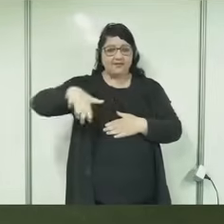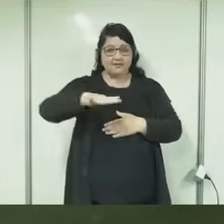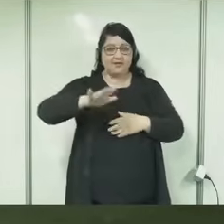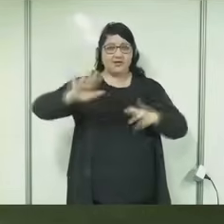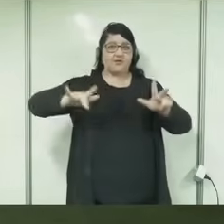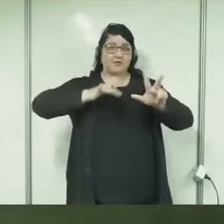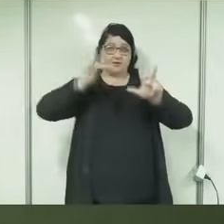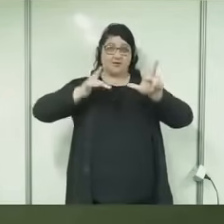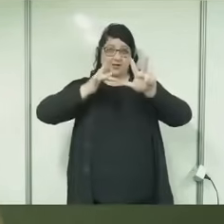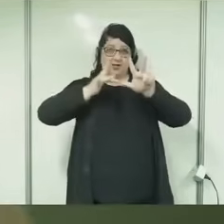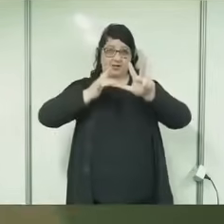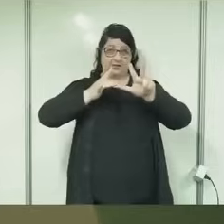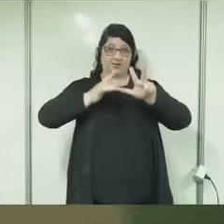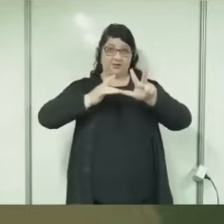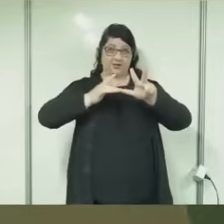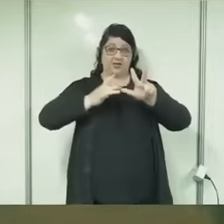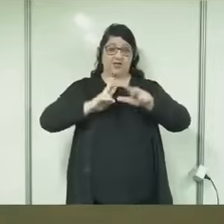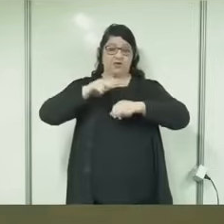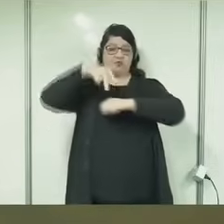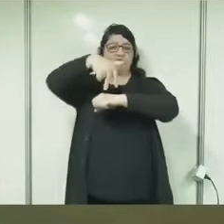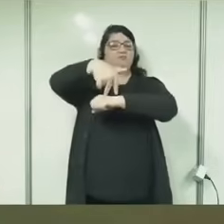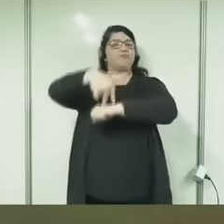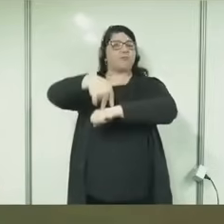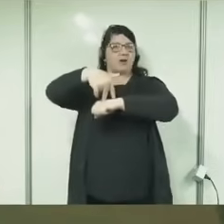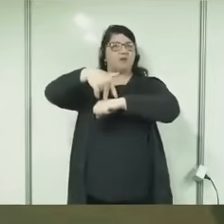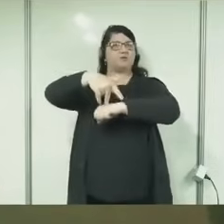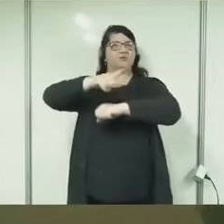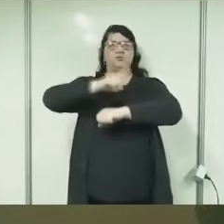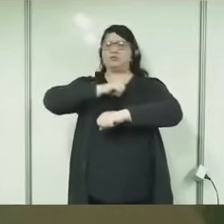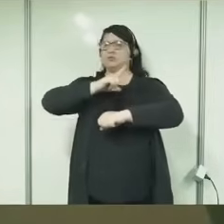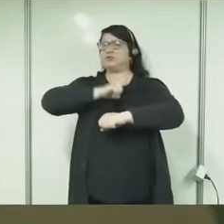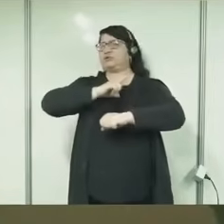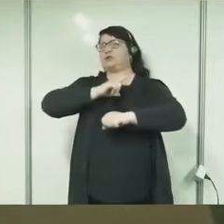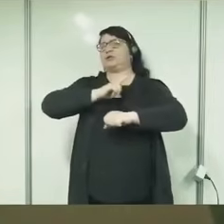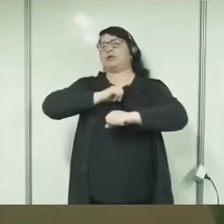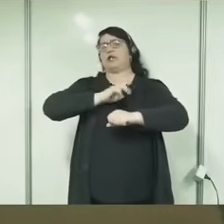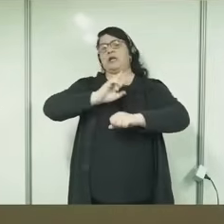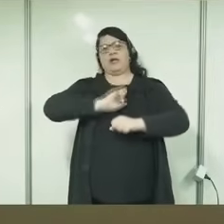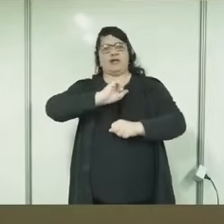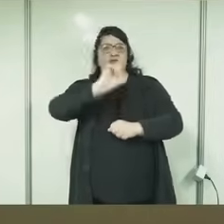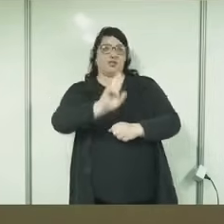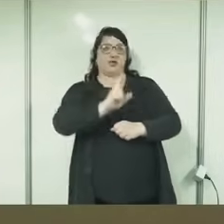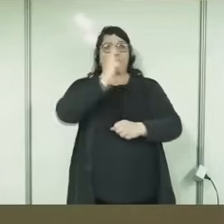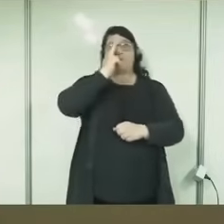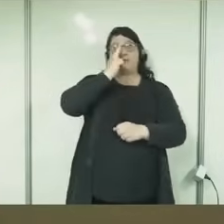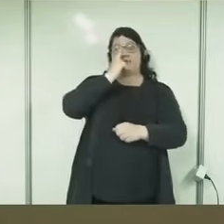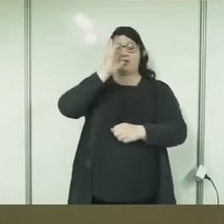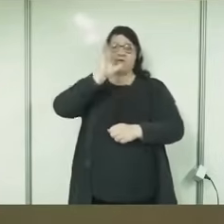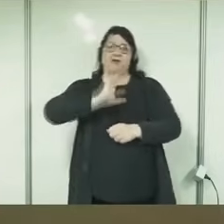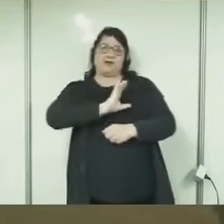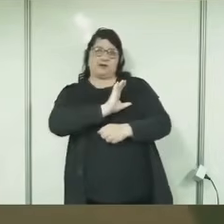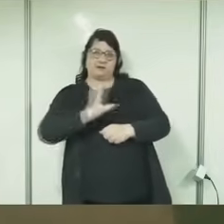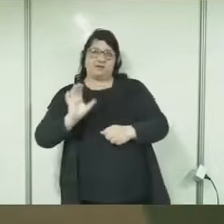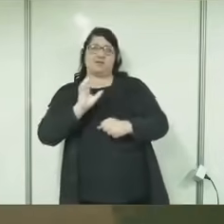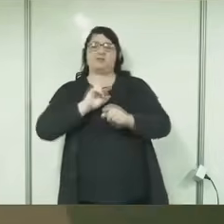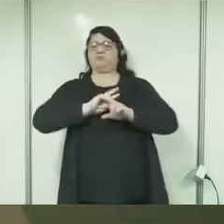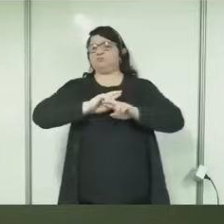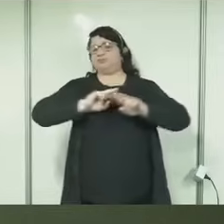denominações, uma das coisas que eu sempre canto, não é só aqui, mas em